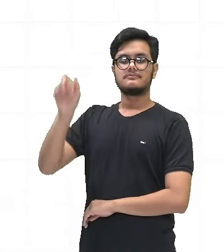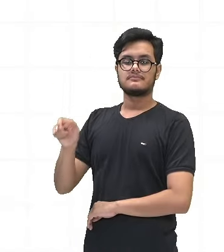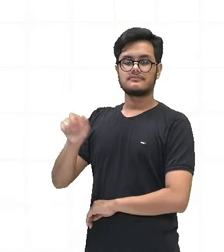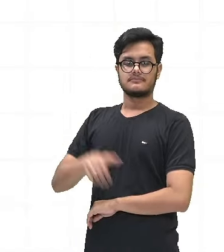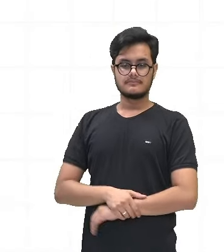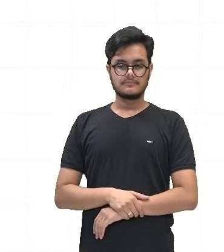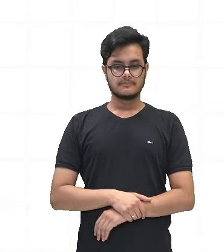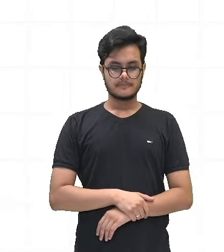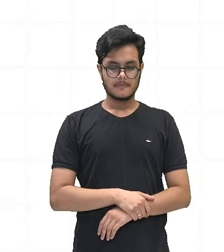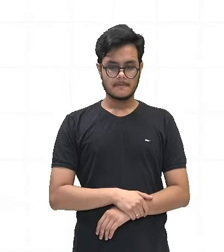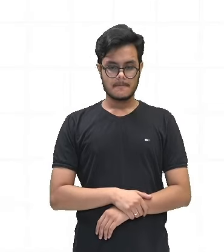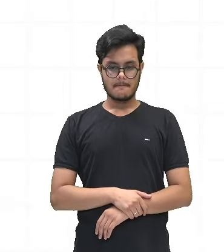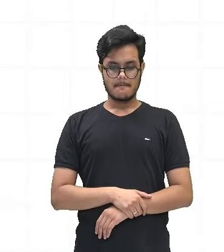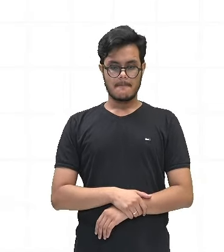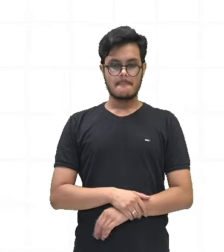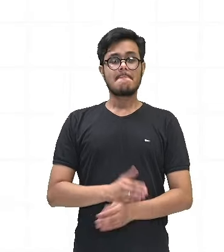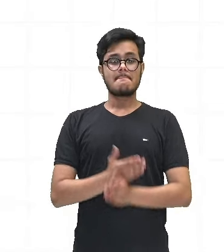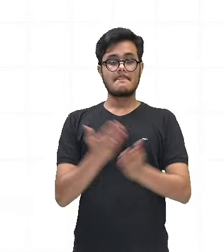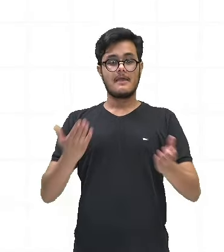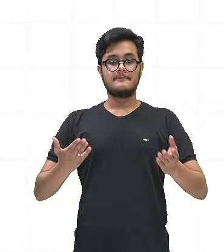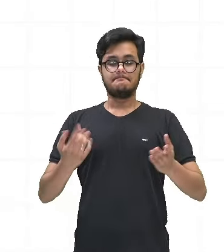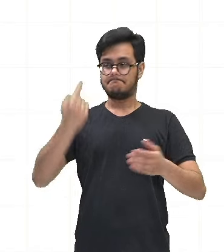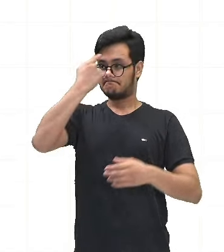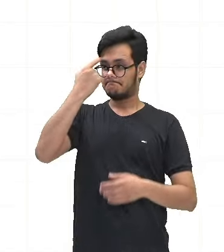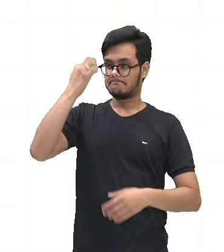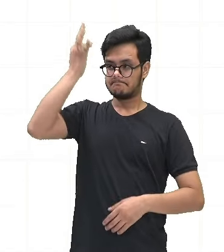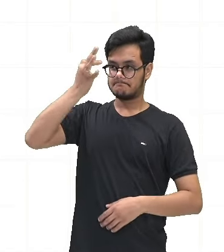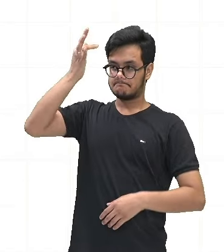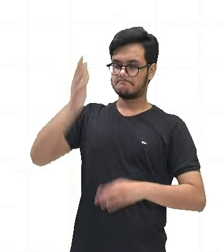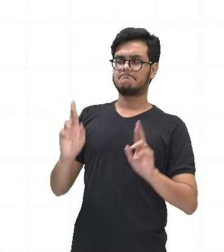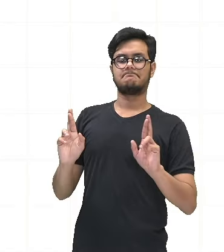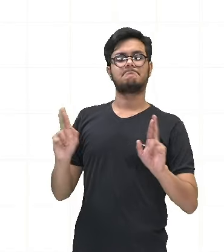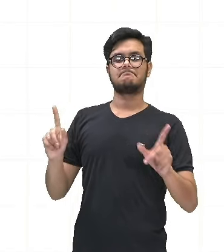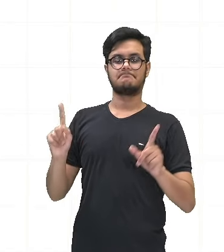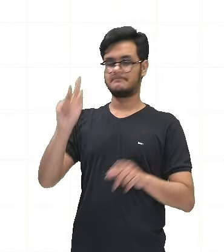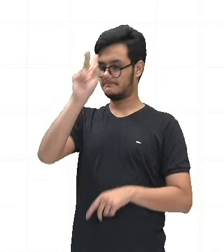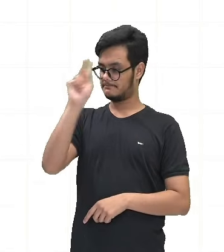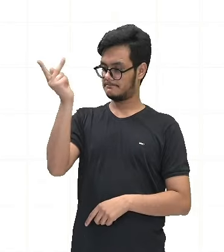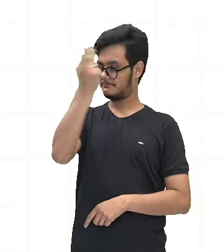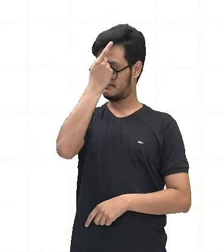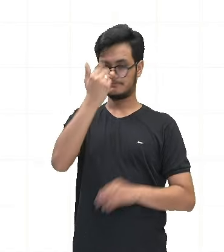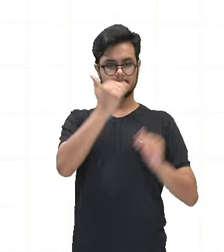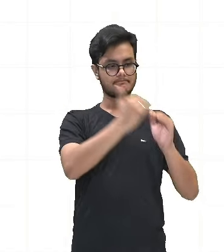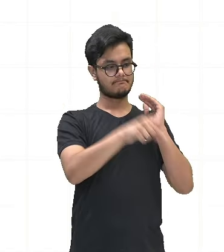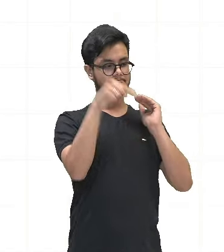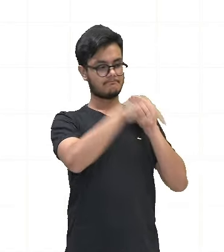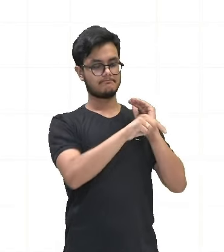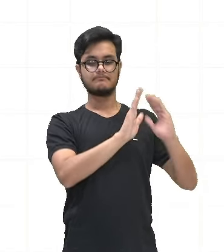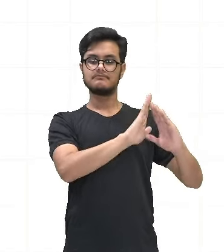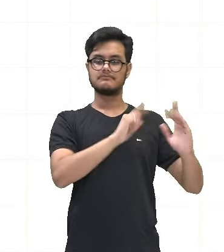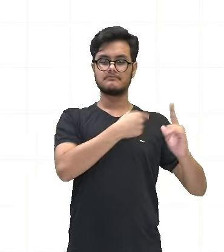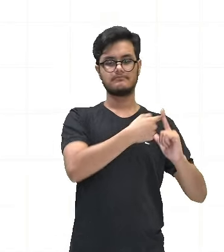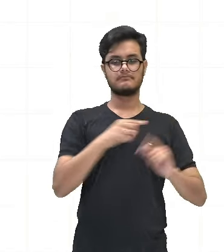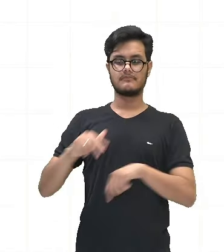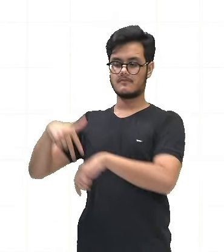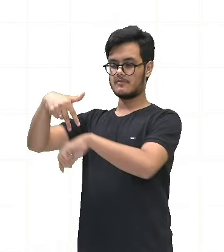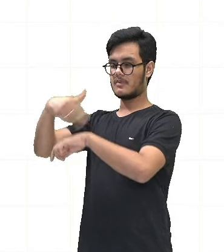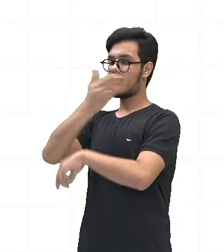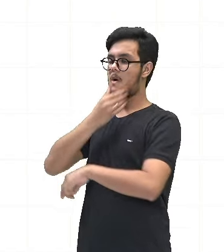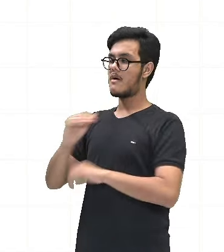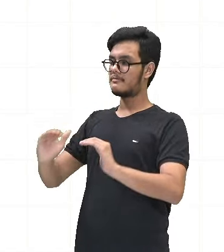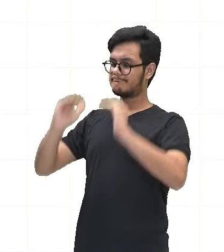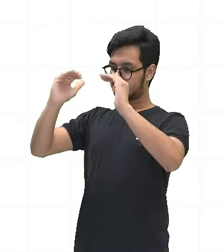antropocentrismo. Fala da mudança de perspectiva do pensamento. O homem é o centro do mundo. E aí